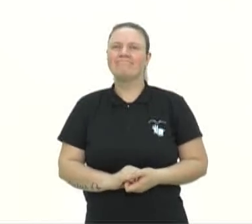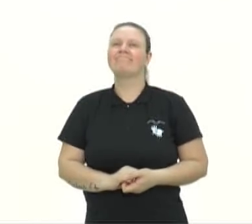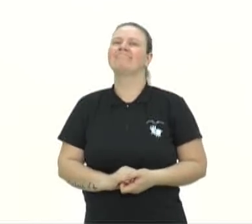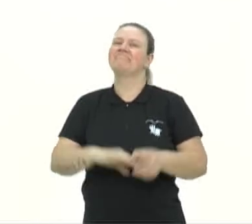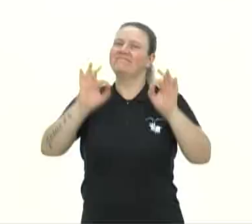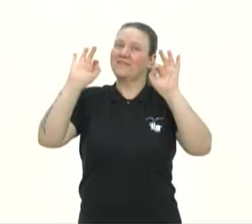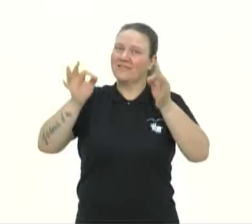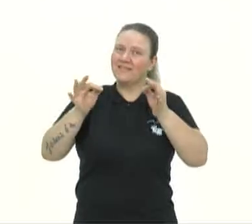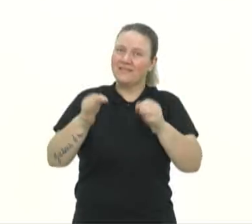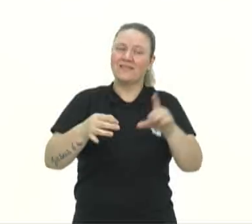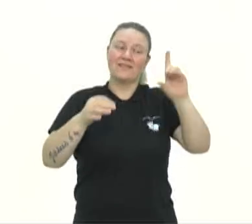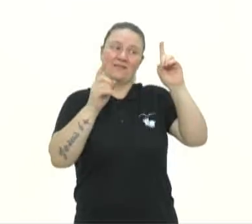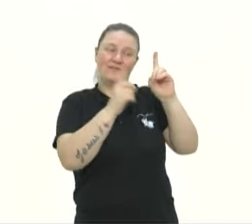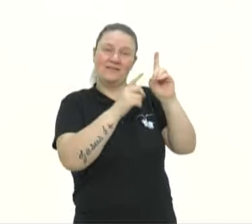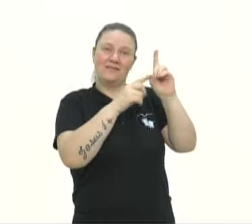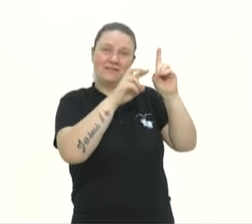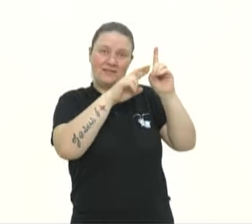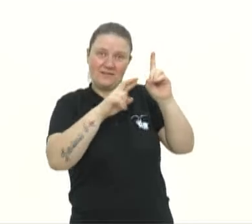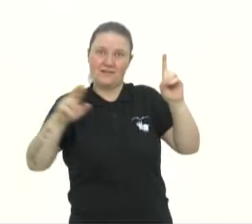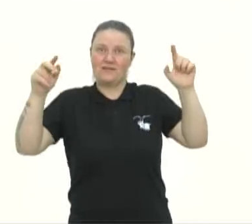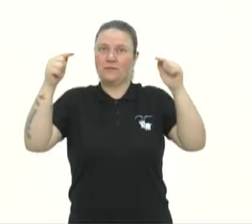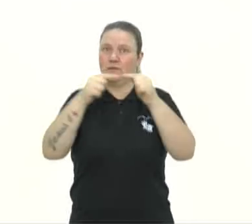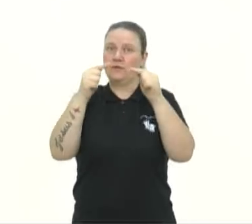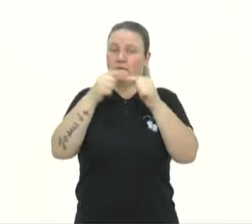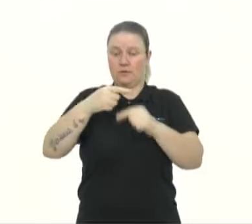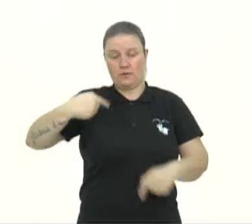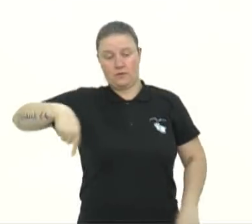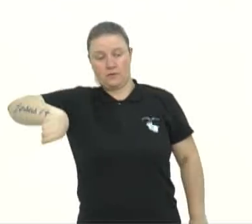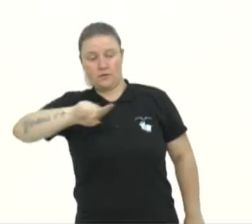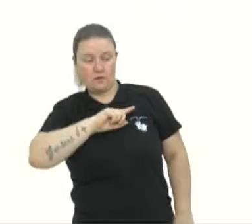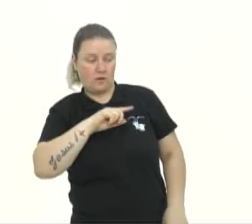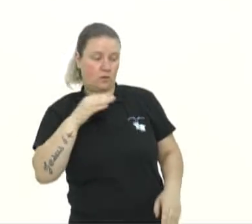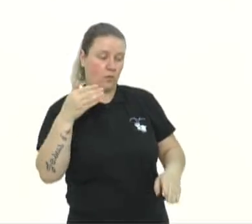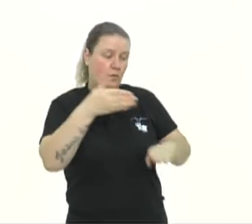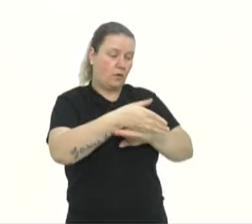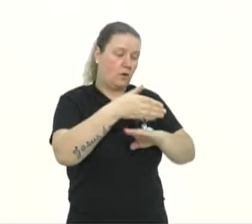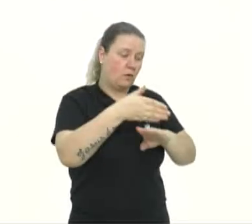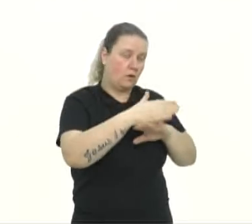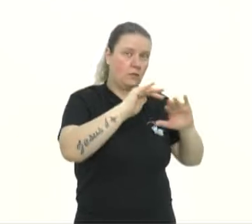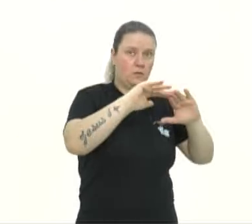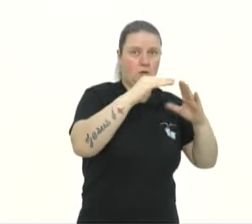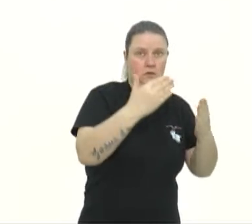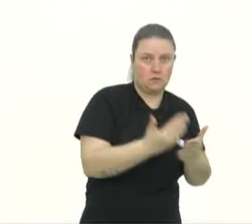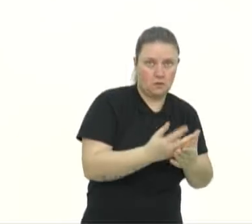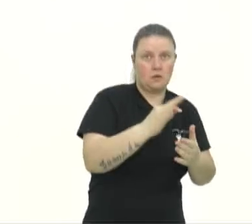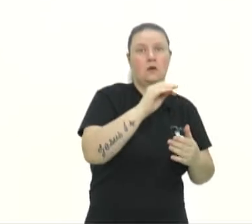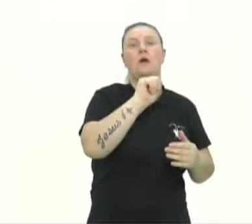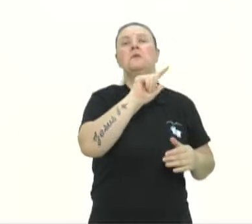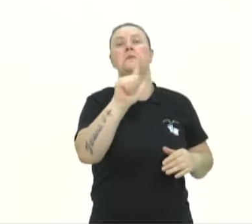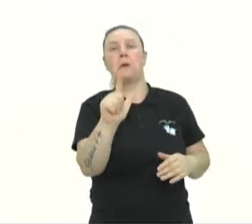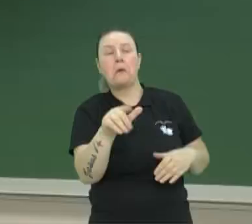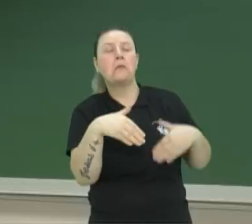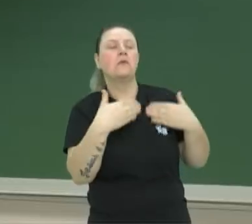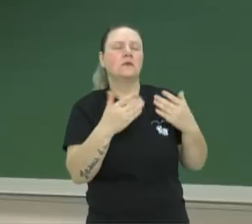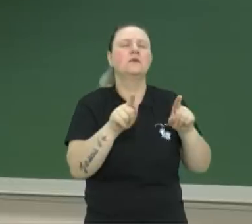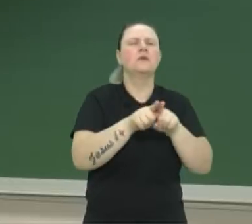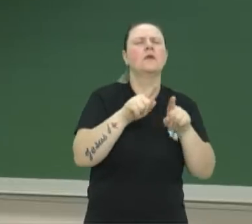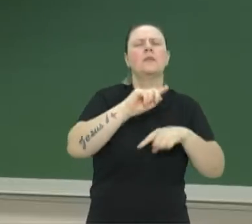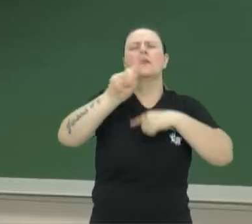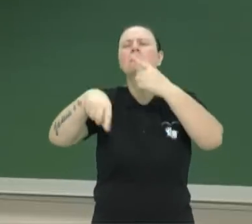Isso mesmo, letra D, né? Nós vamos para a escola e tal, depois vamos ao parque,